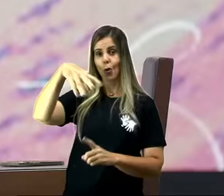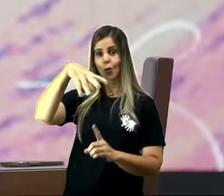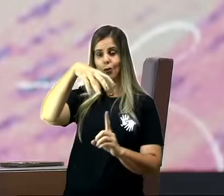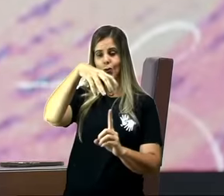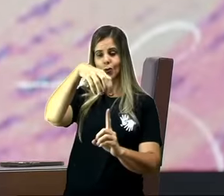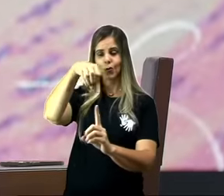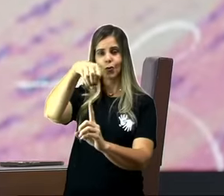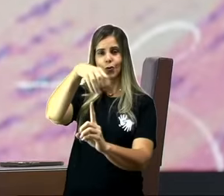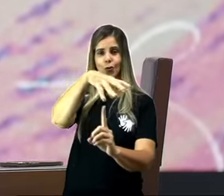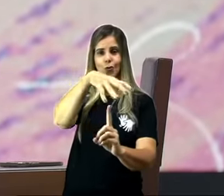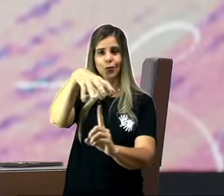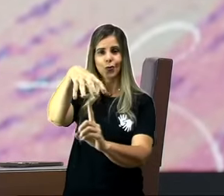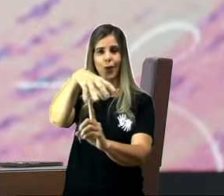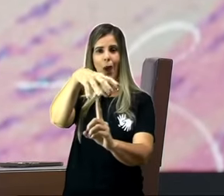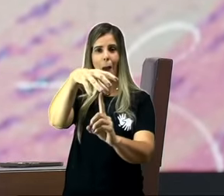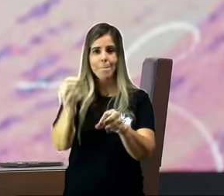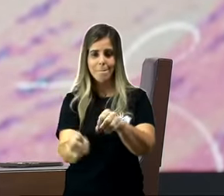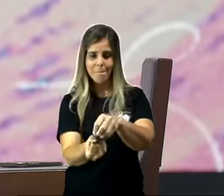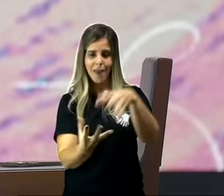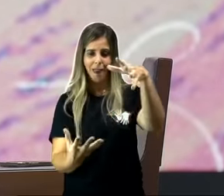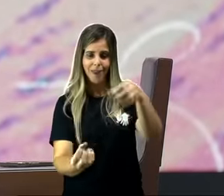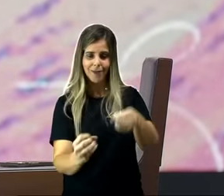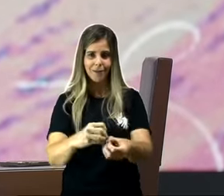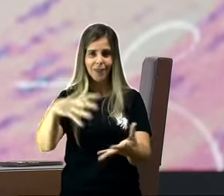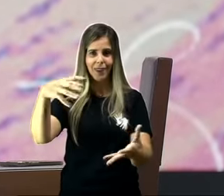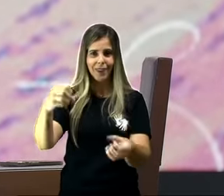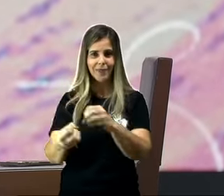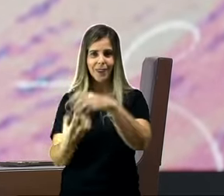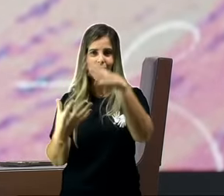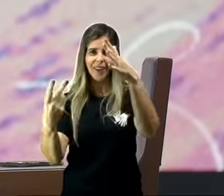Vós sois sal da terra e luz do mundo.